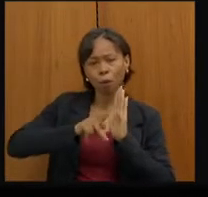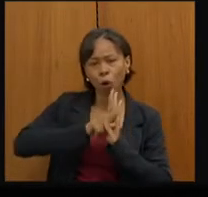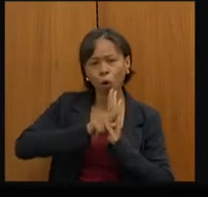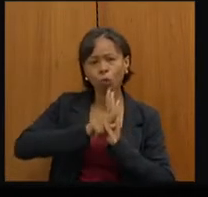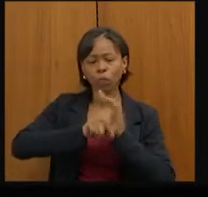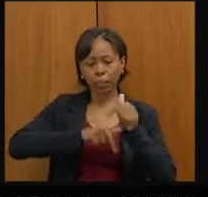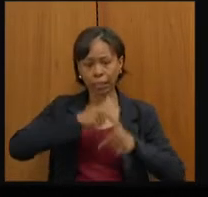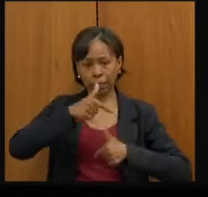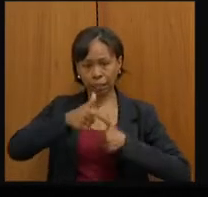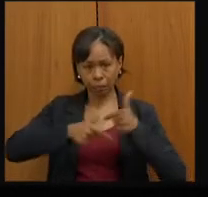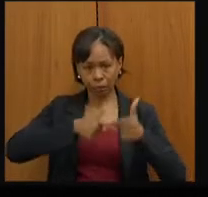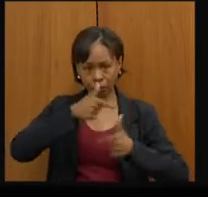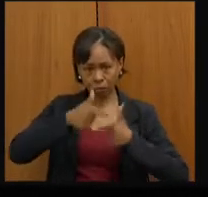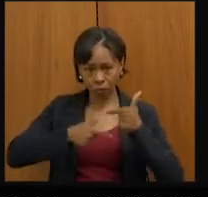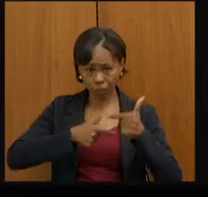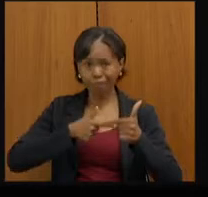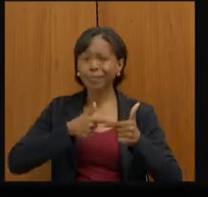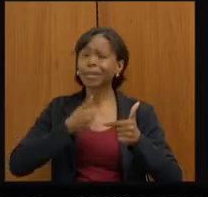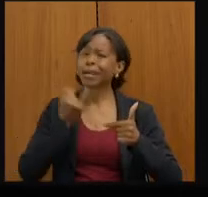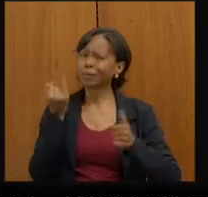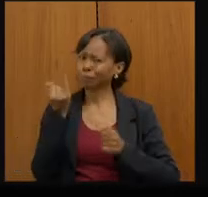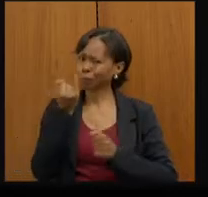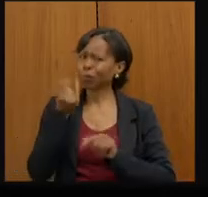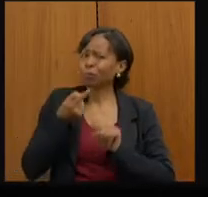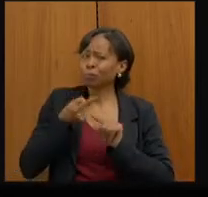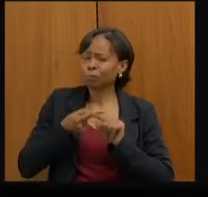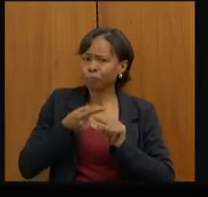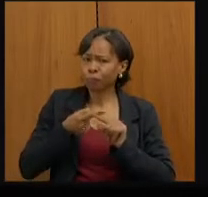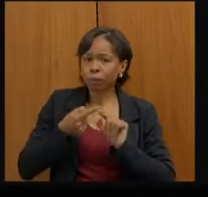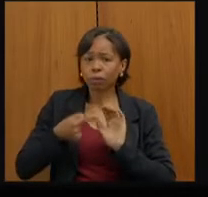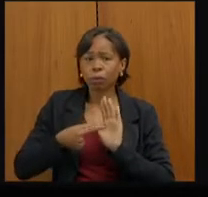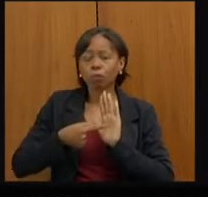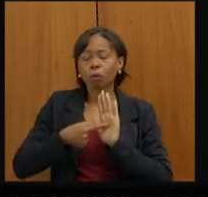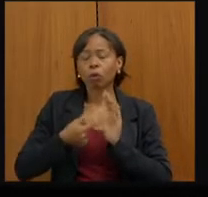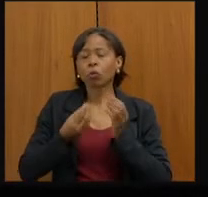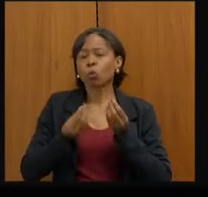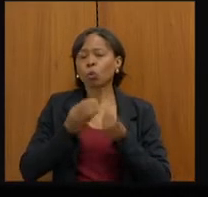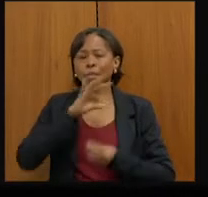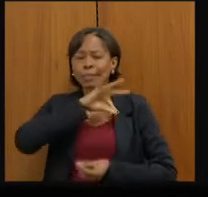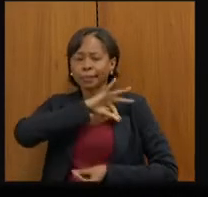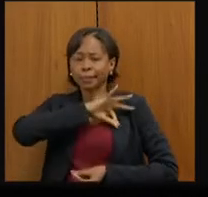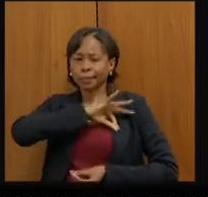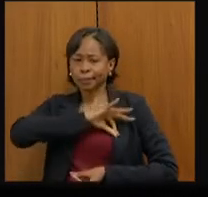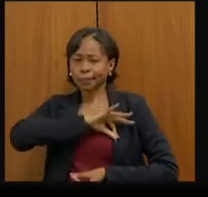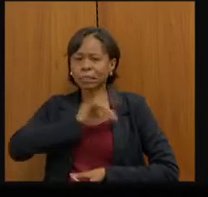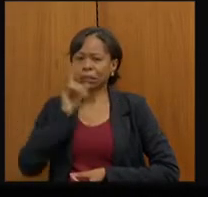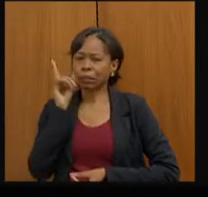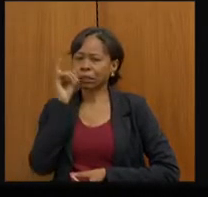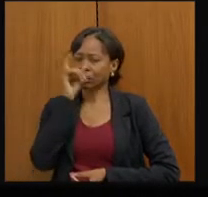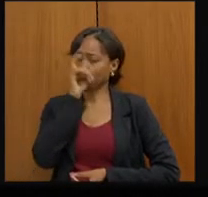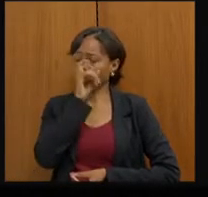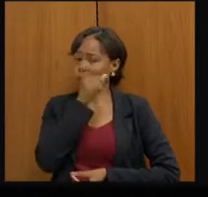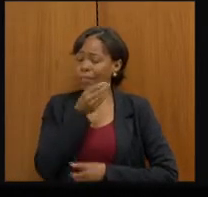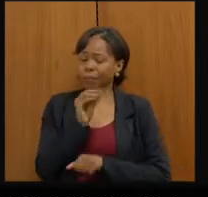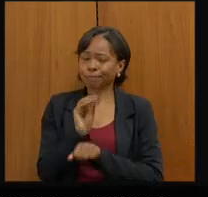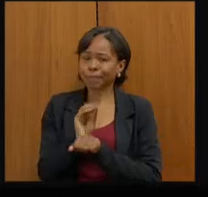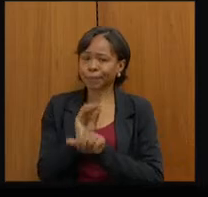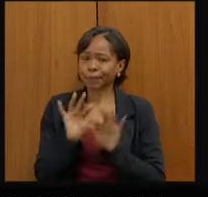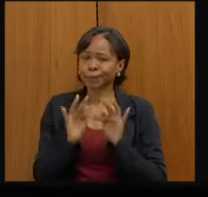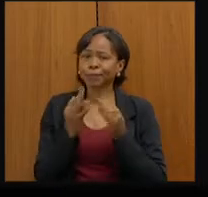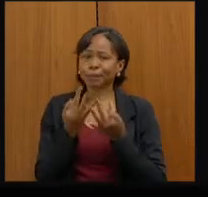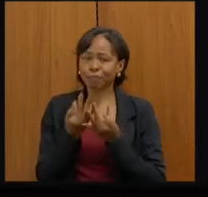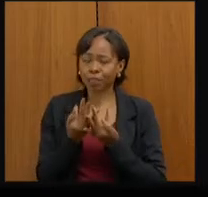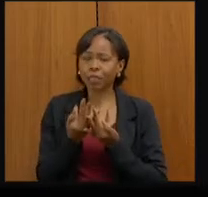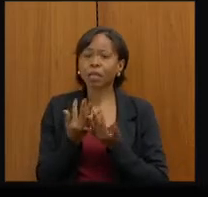aparece a dificuldade de garantir a autonomia financeira é um pastor mais tocado pelas mulheres